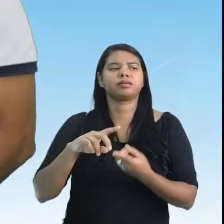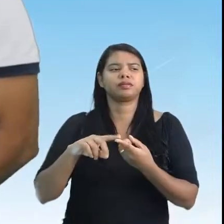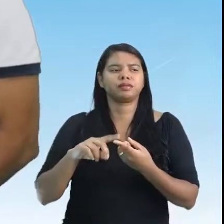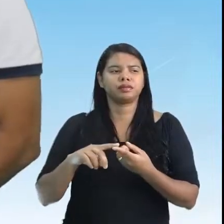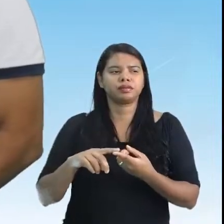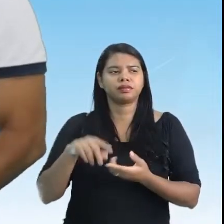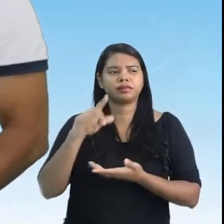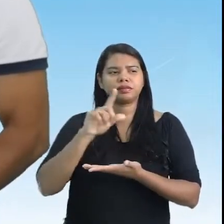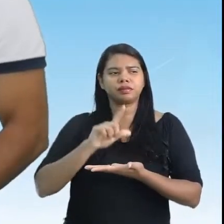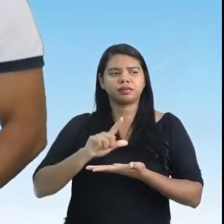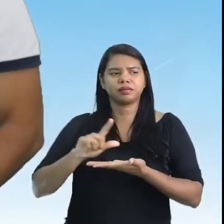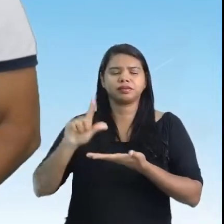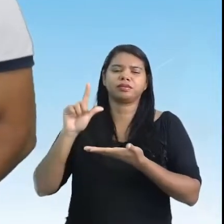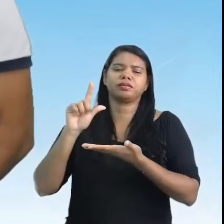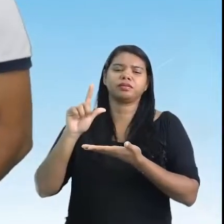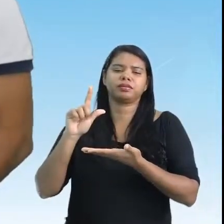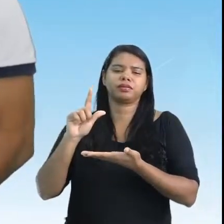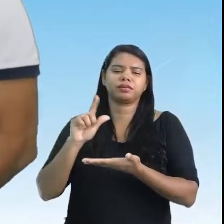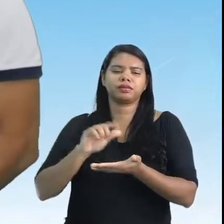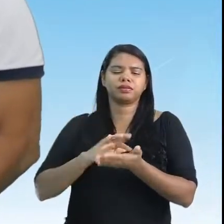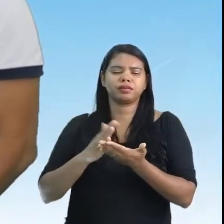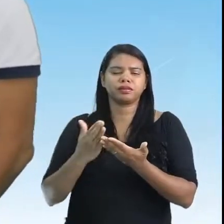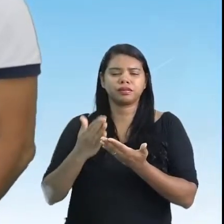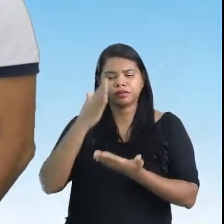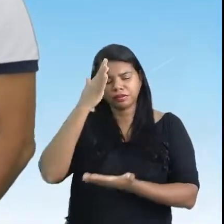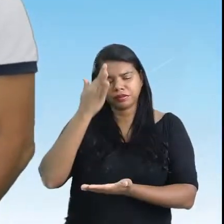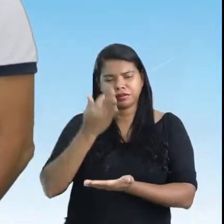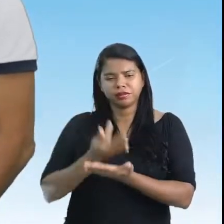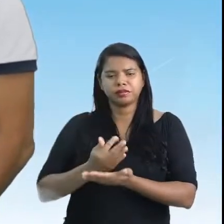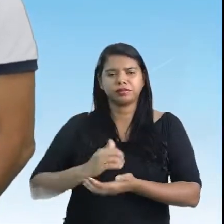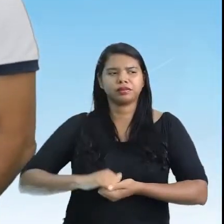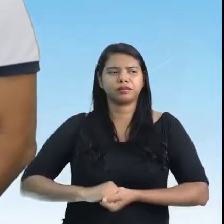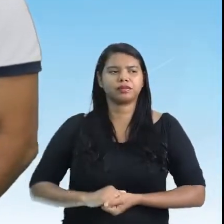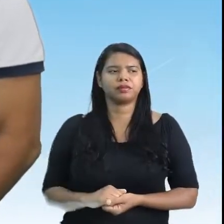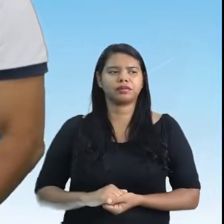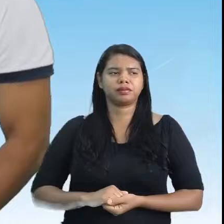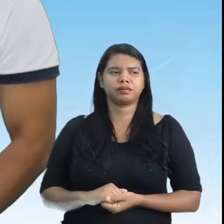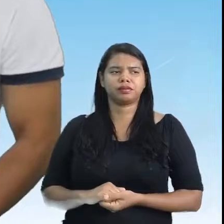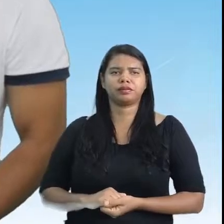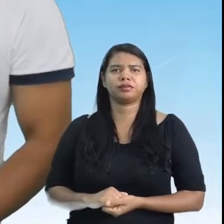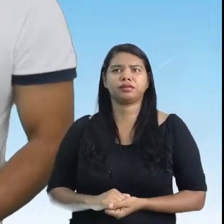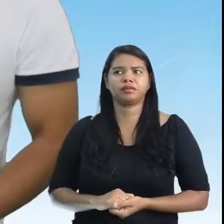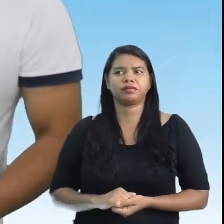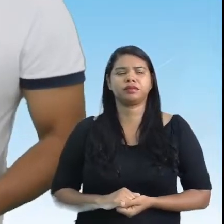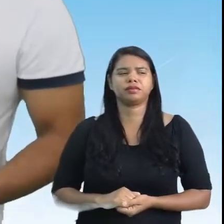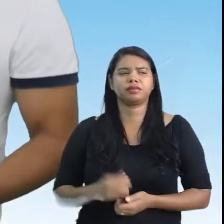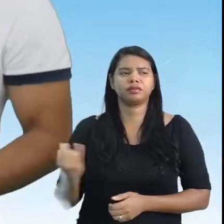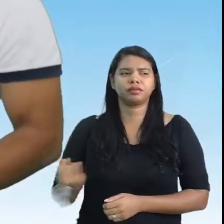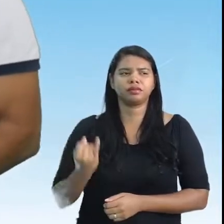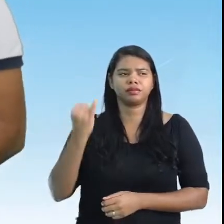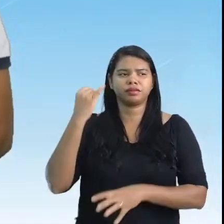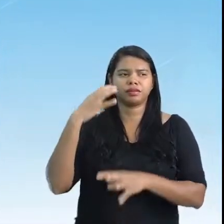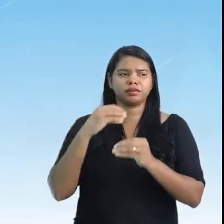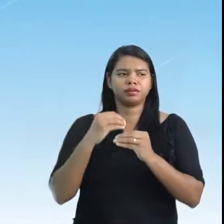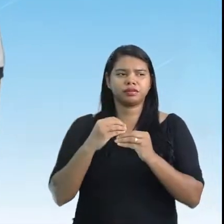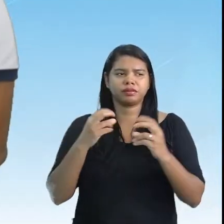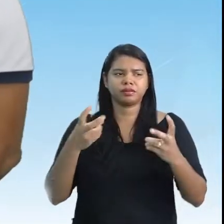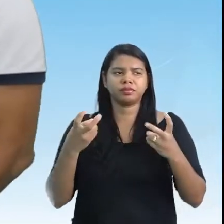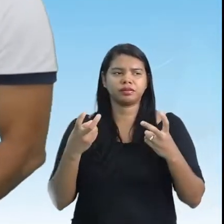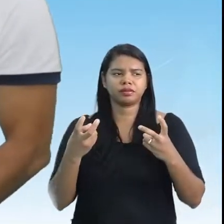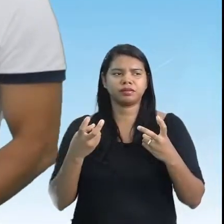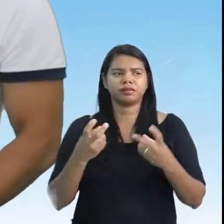da teologia, da fé em nosso estado. Não é isso, professor? É verdade, professor. É importante ressaltar essa